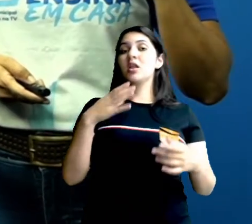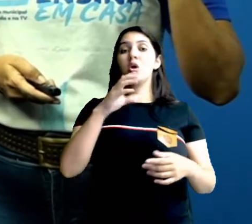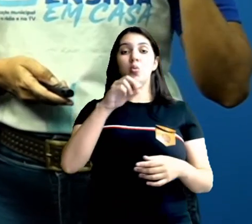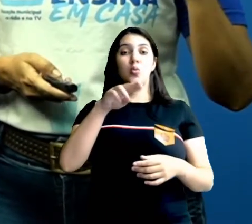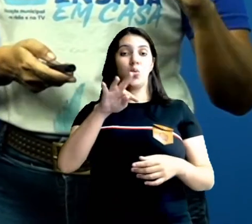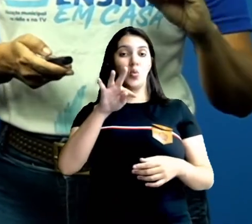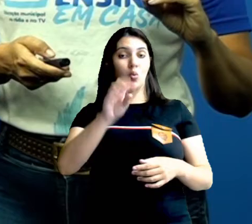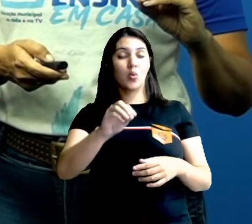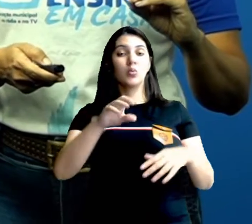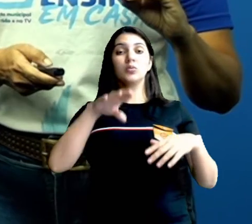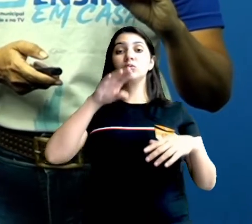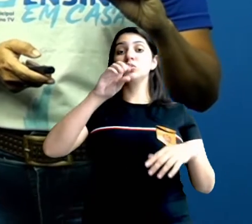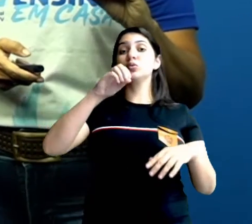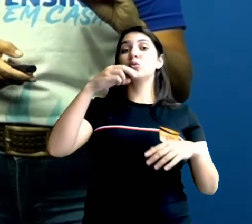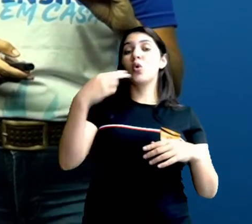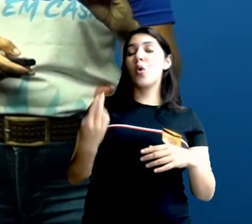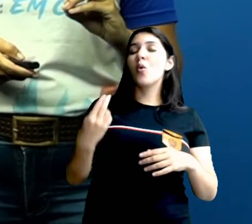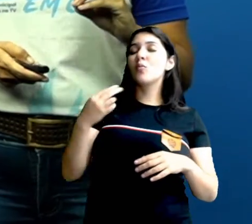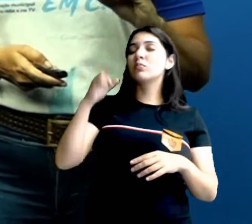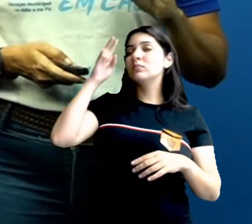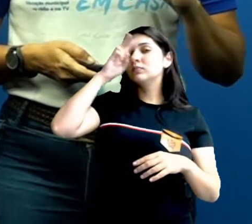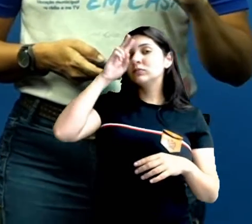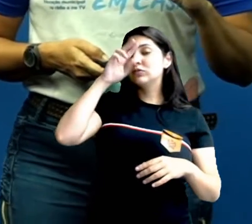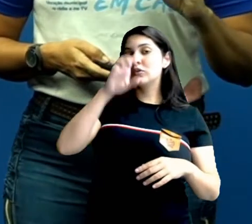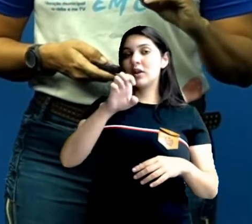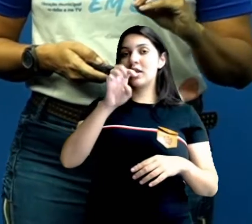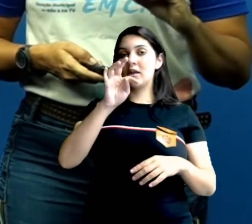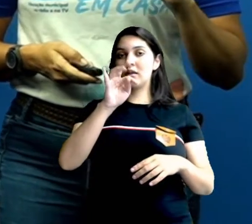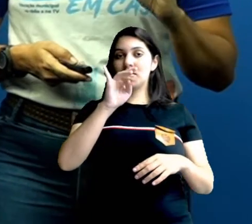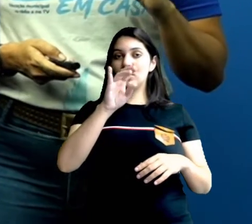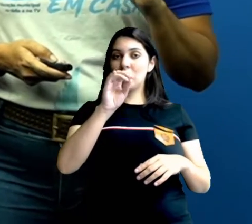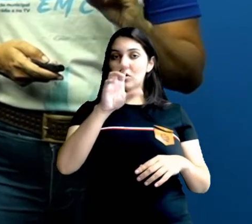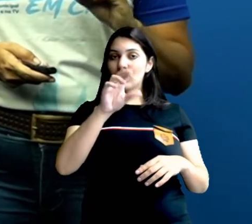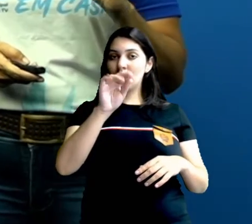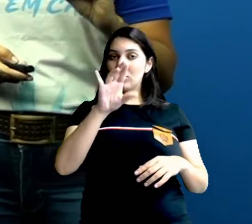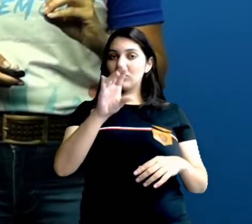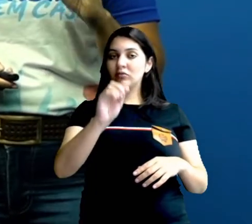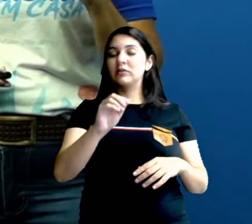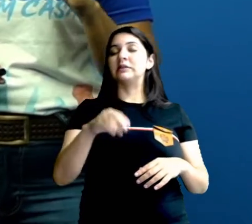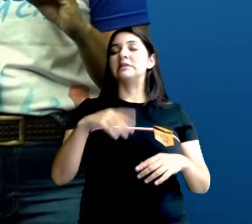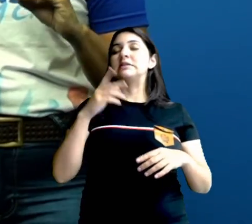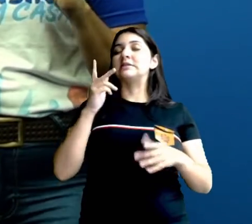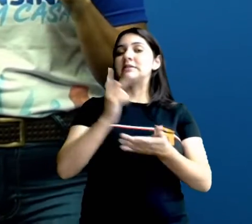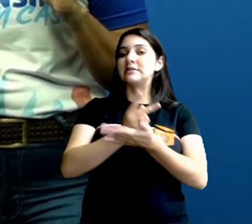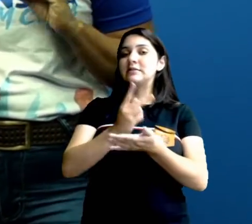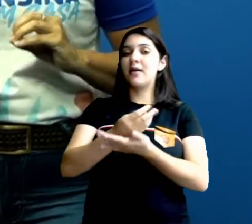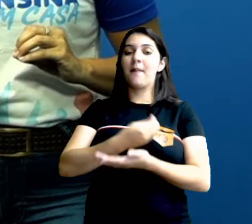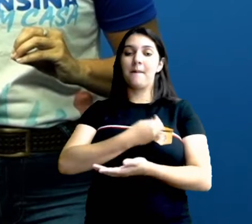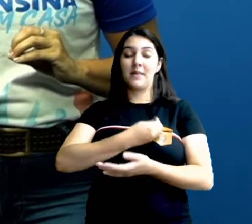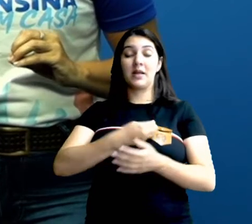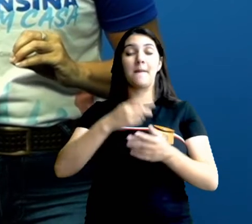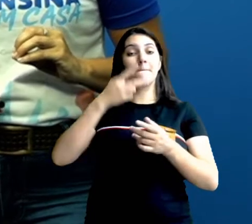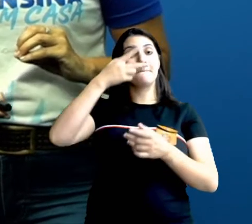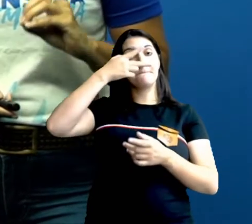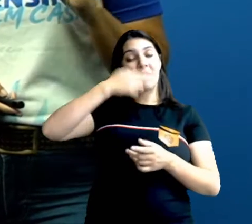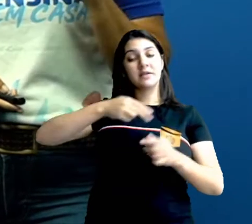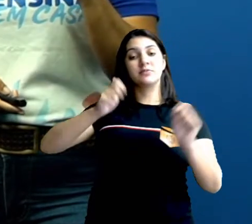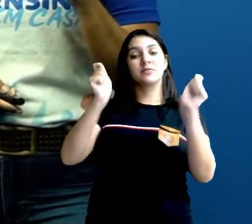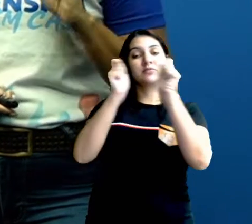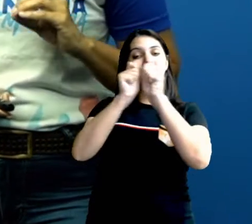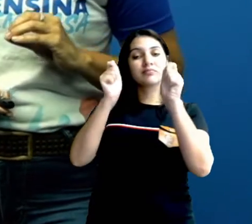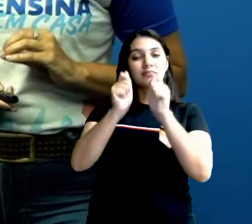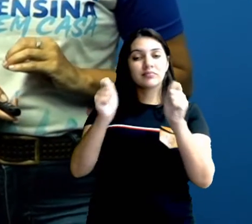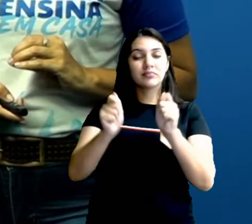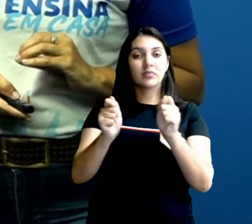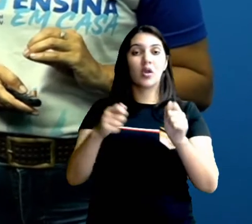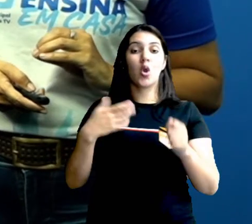conto ou um conto etiológico, eles apresentam a mesma estrutura. Então,